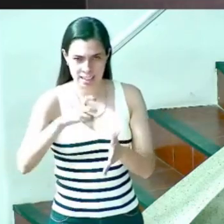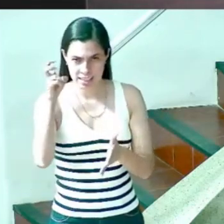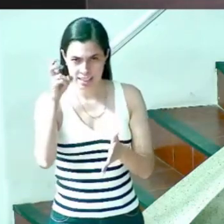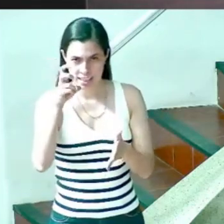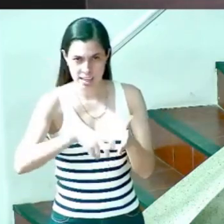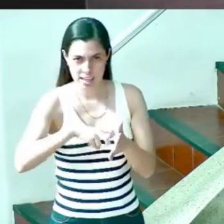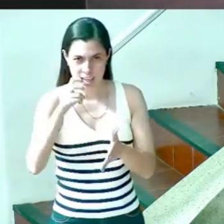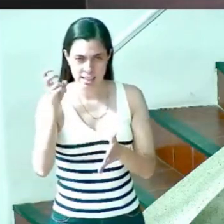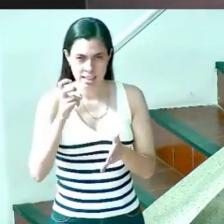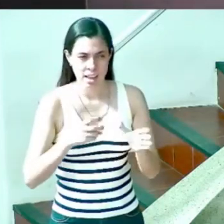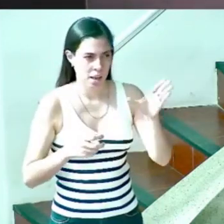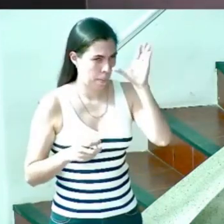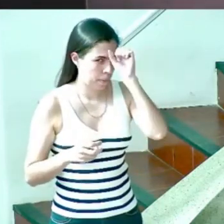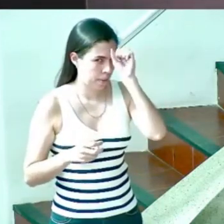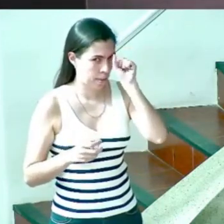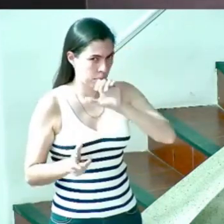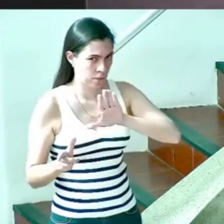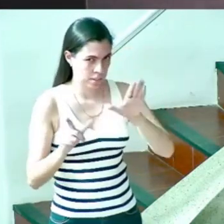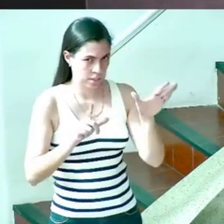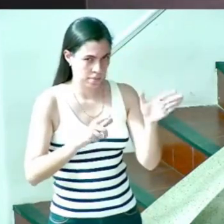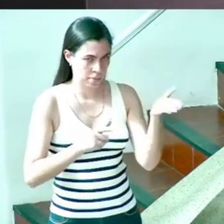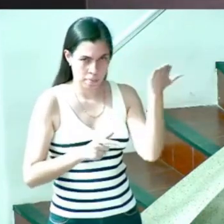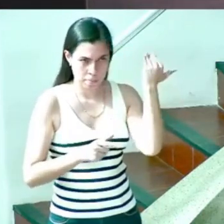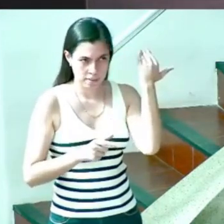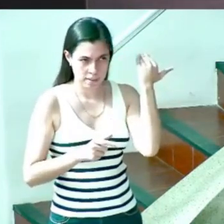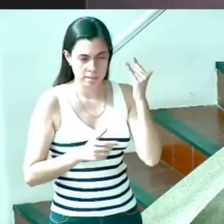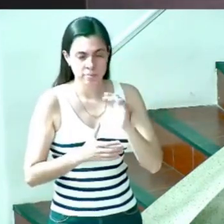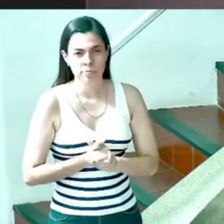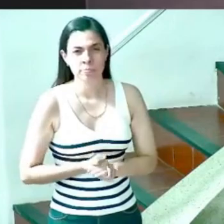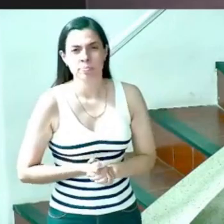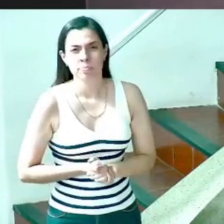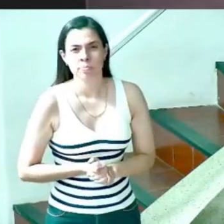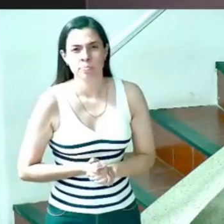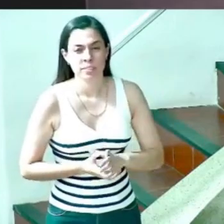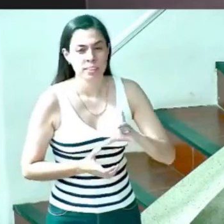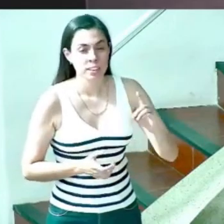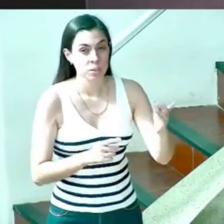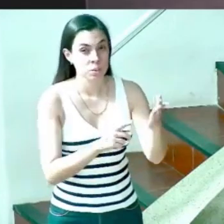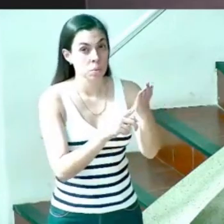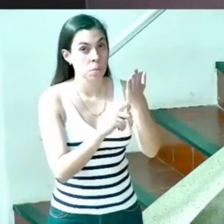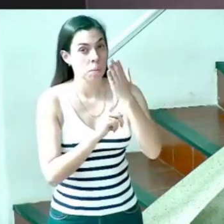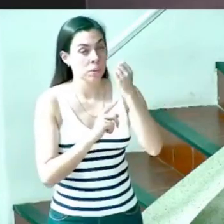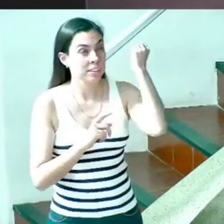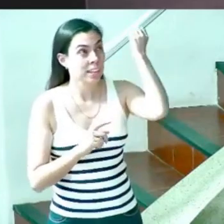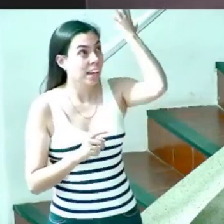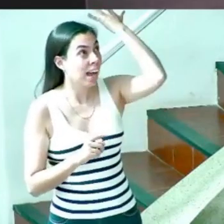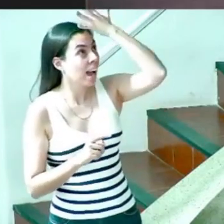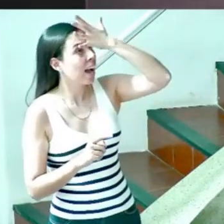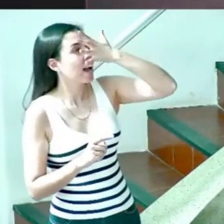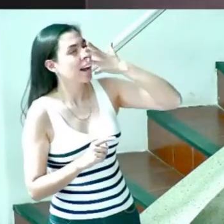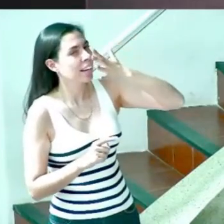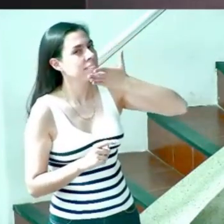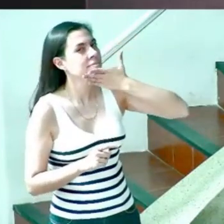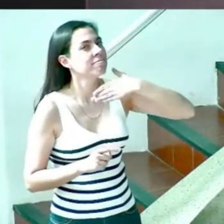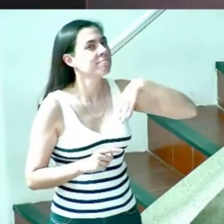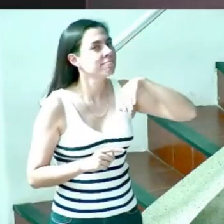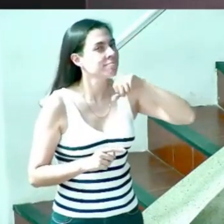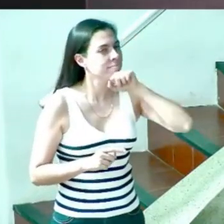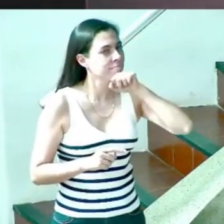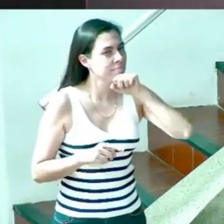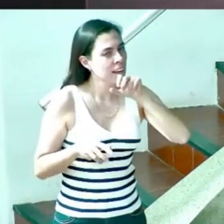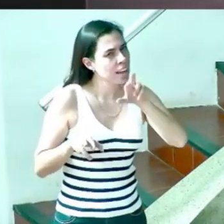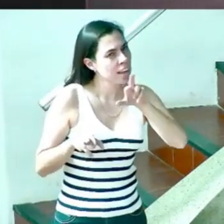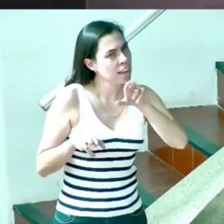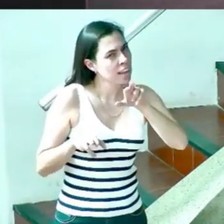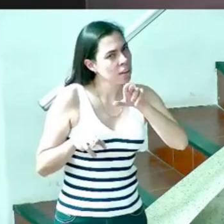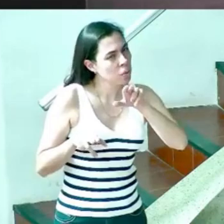passada, a oração do Pai Nosso nos apresenta a graça do Pai. Assim como Ele supre